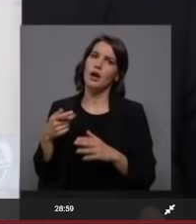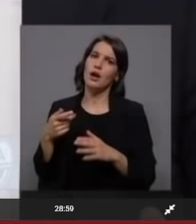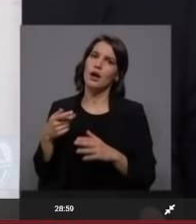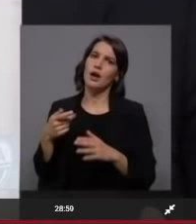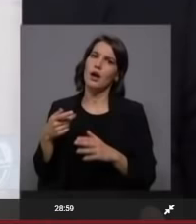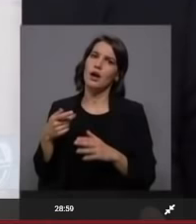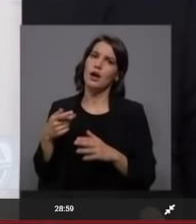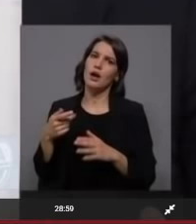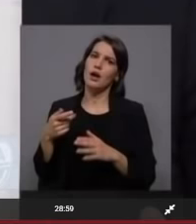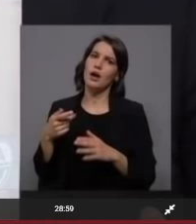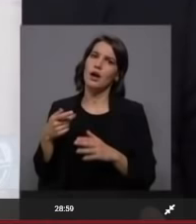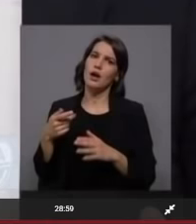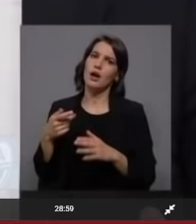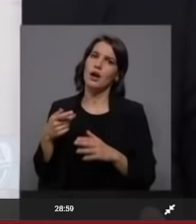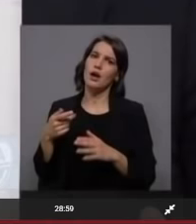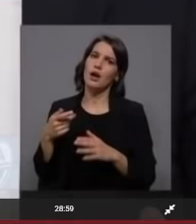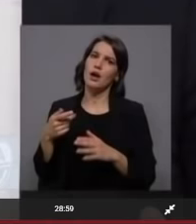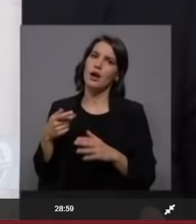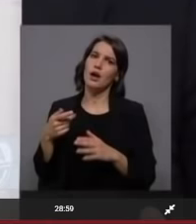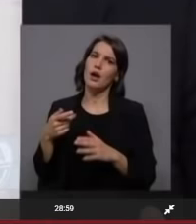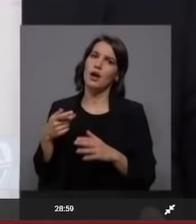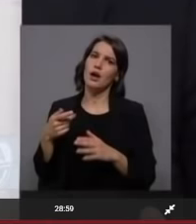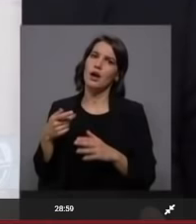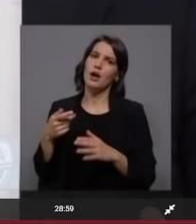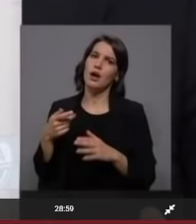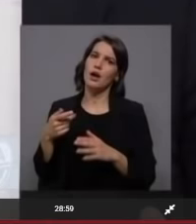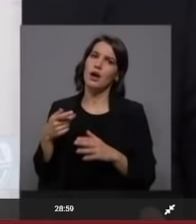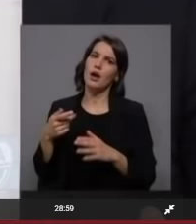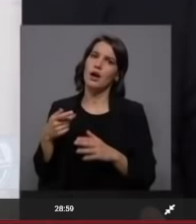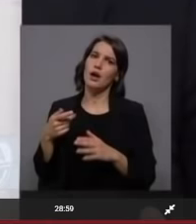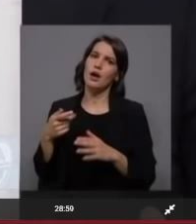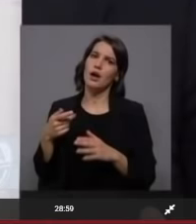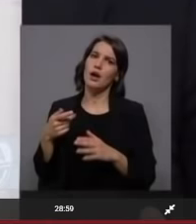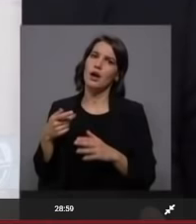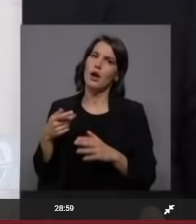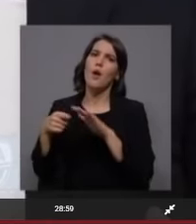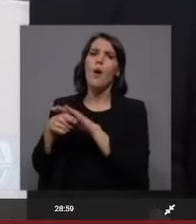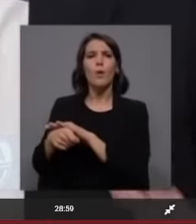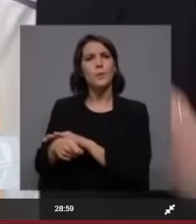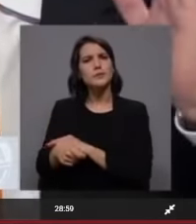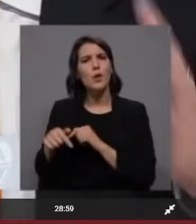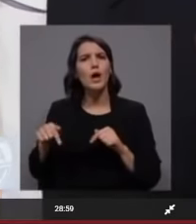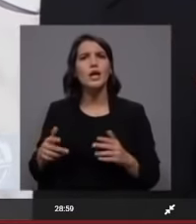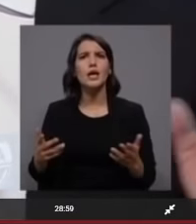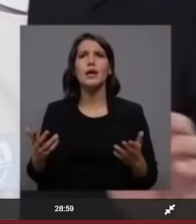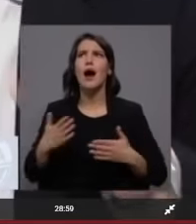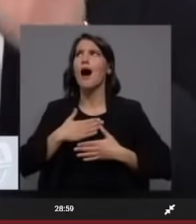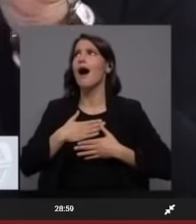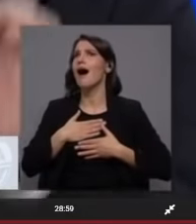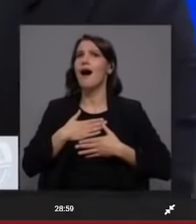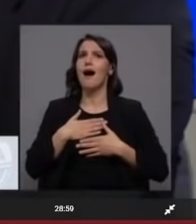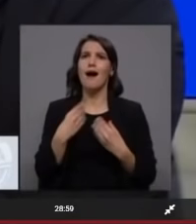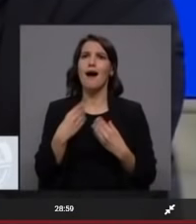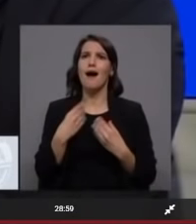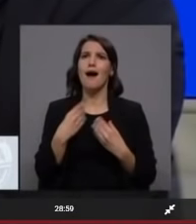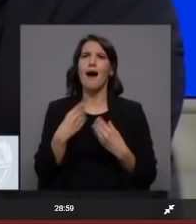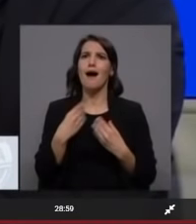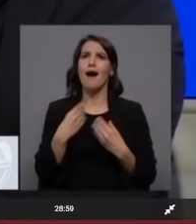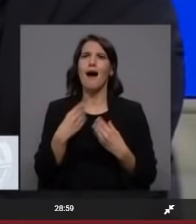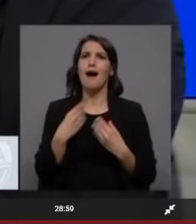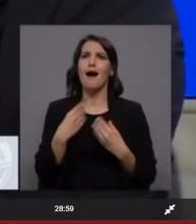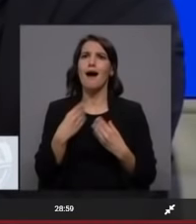exemplos associações manhosas aqui em Portugal causa cheire é de bradar aos céus Portugal